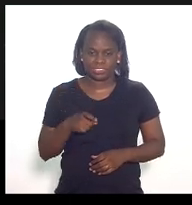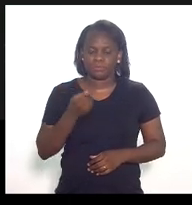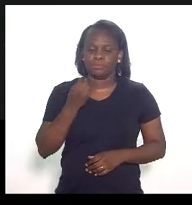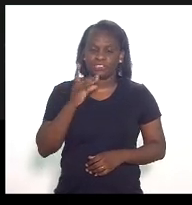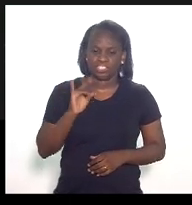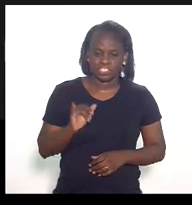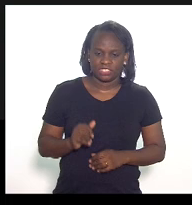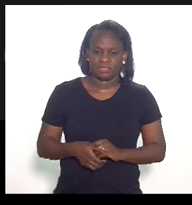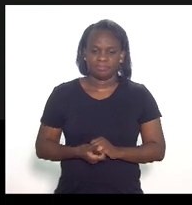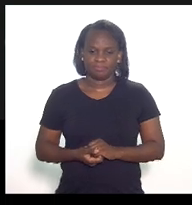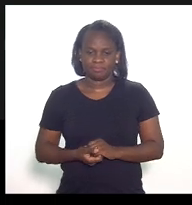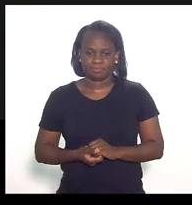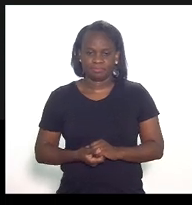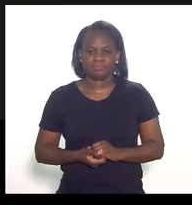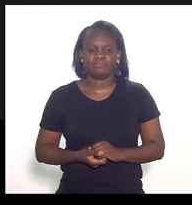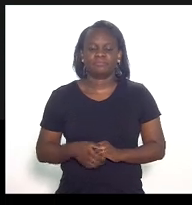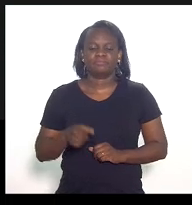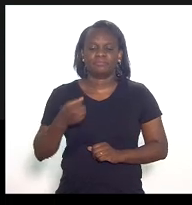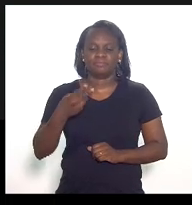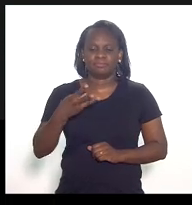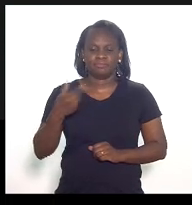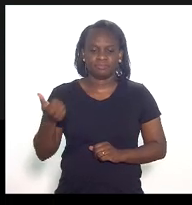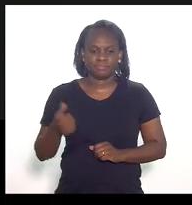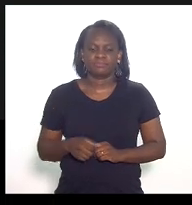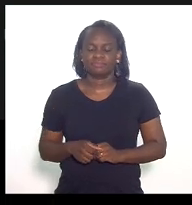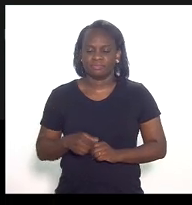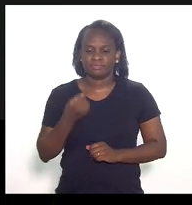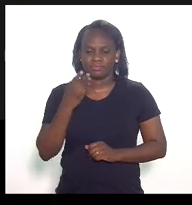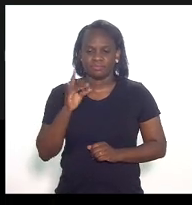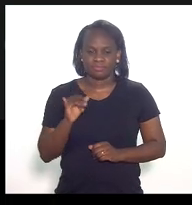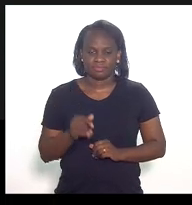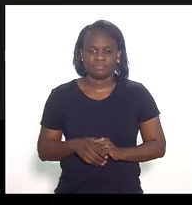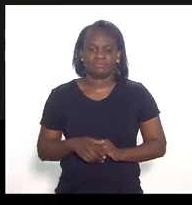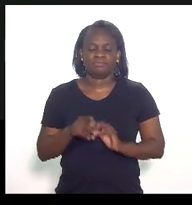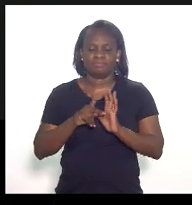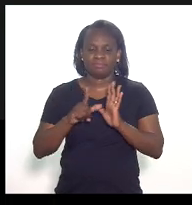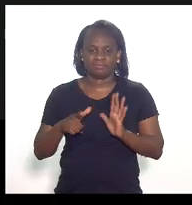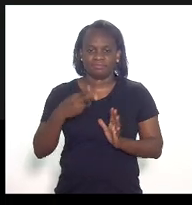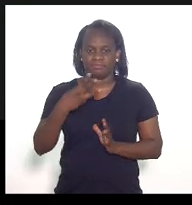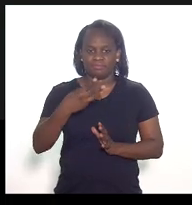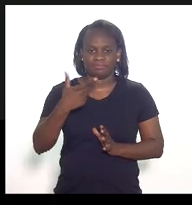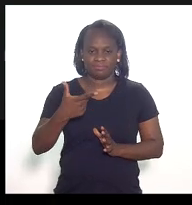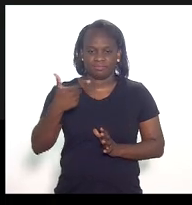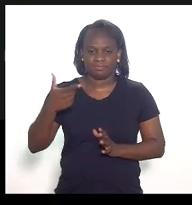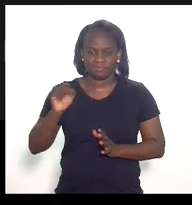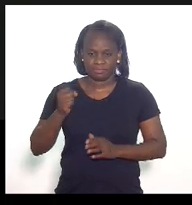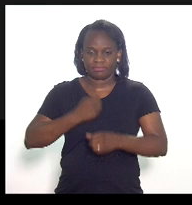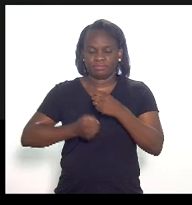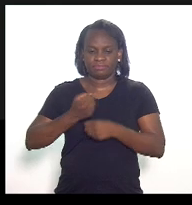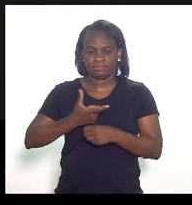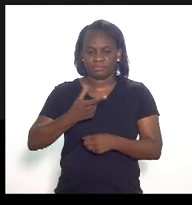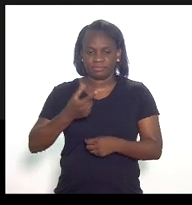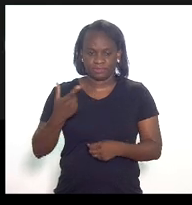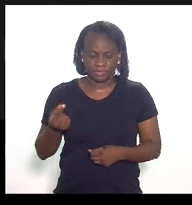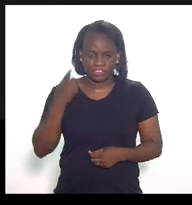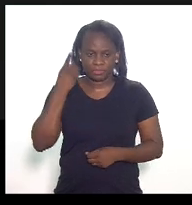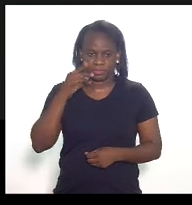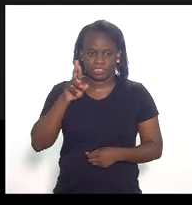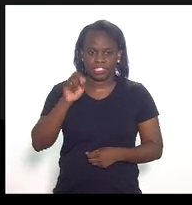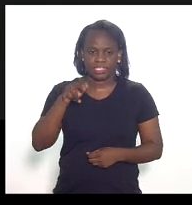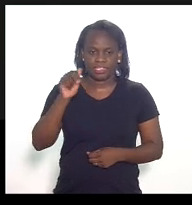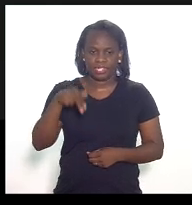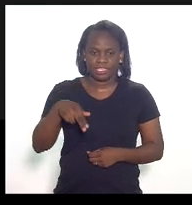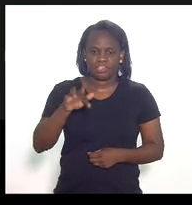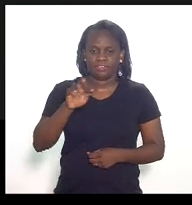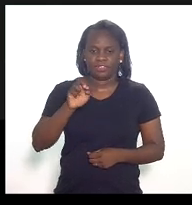dia. 31 da pauta. Bom dia. Projeto de lei 3228-2020, doutoria deputado Renan Ferreirinha,